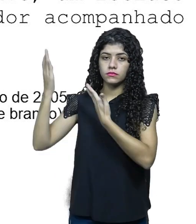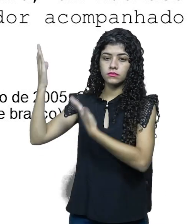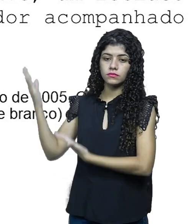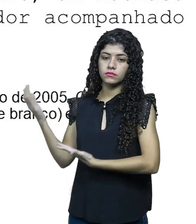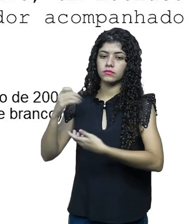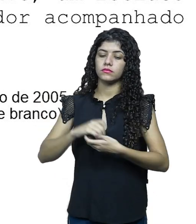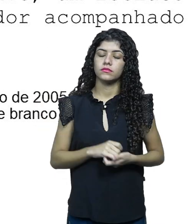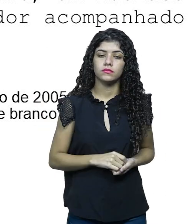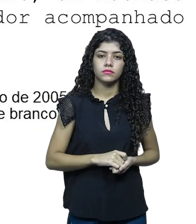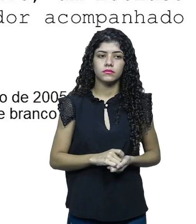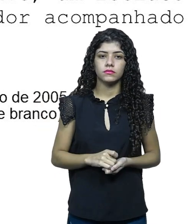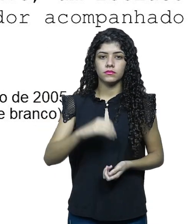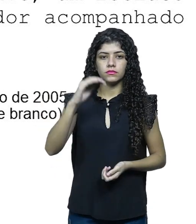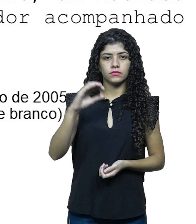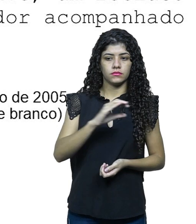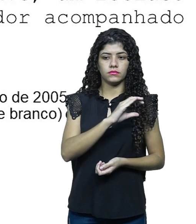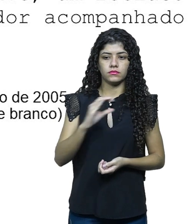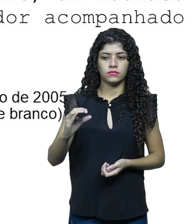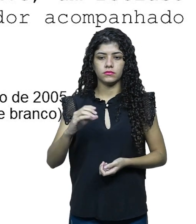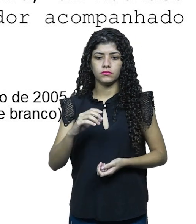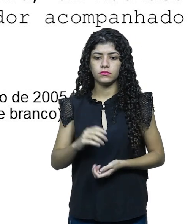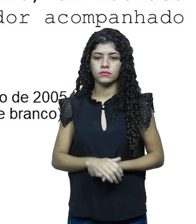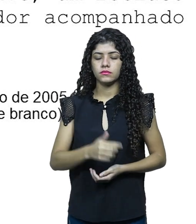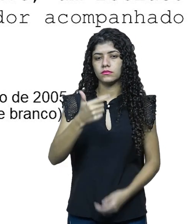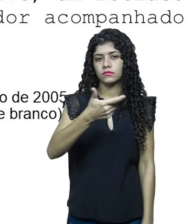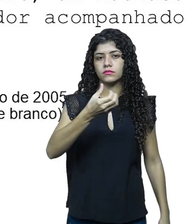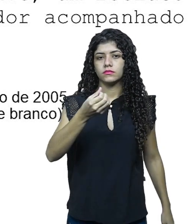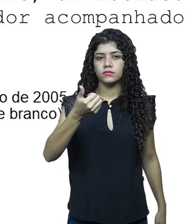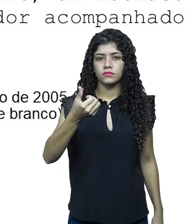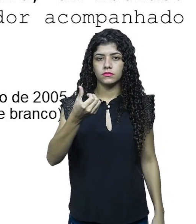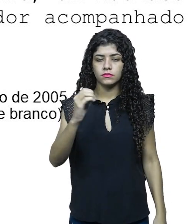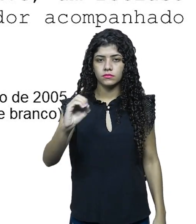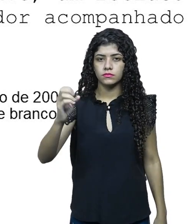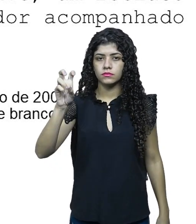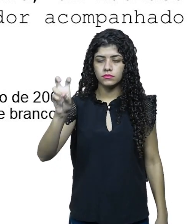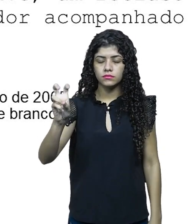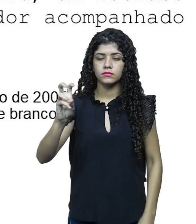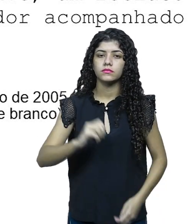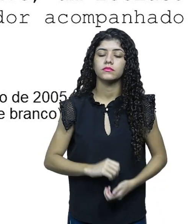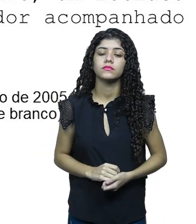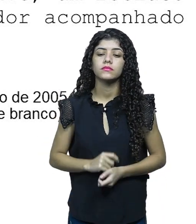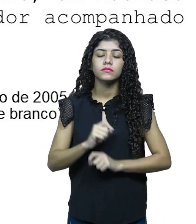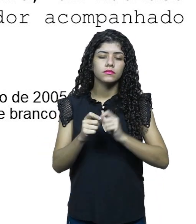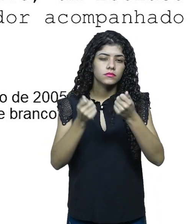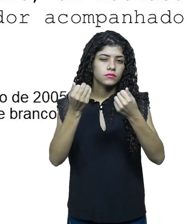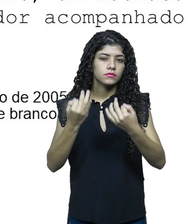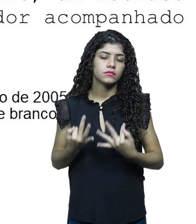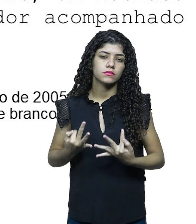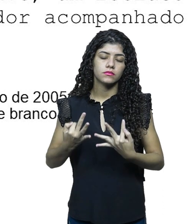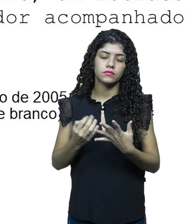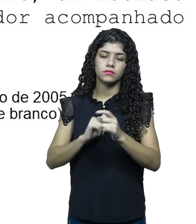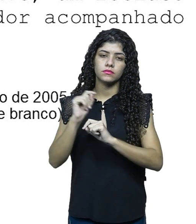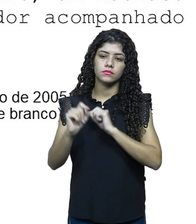Vaticano, 2005, hífen dia. O que vai marcar o cabeçalho complementar, no caso, é